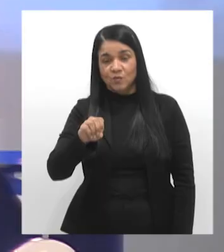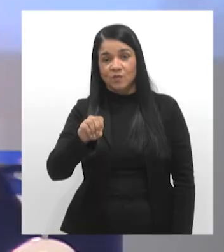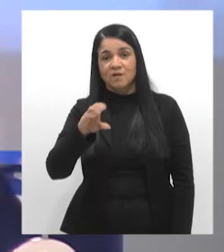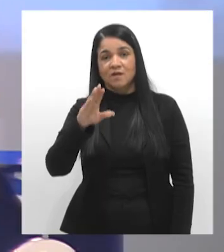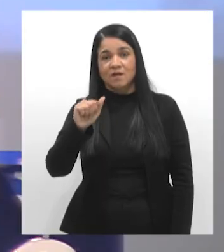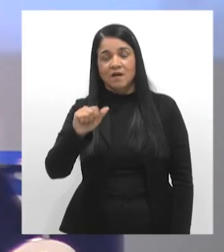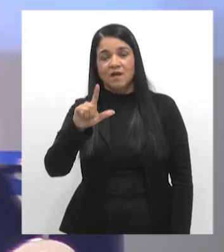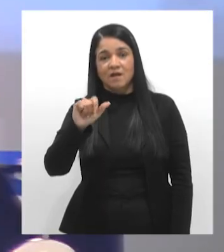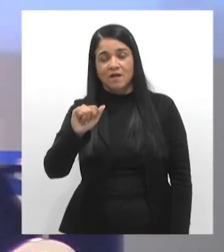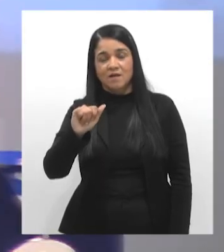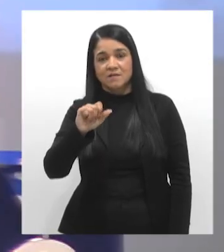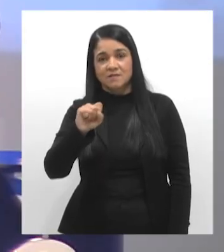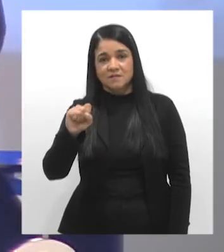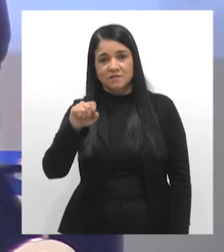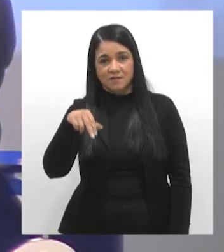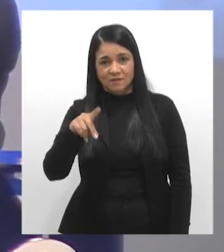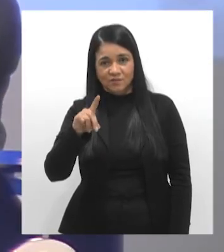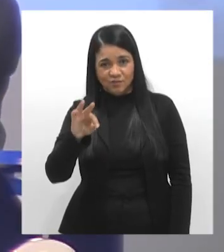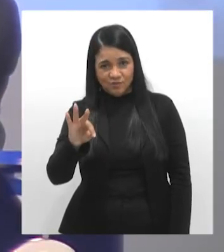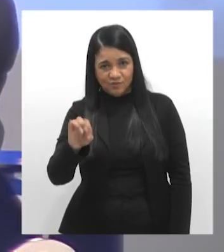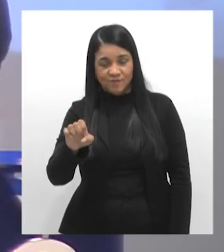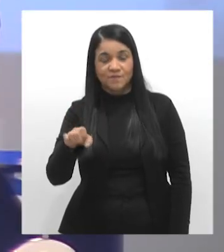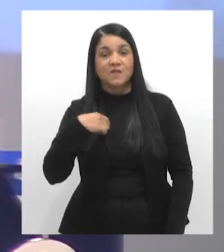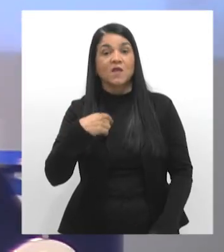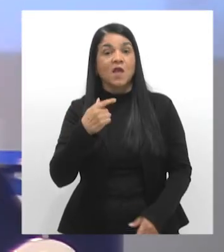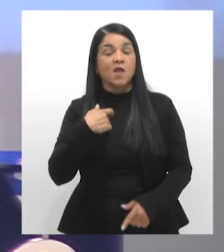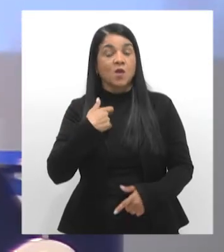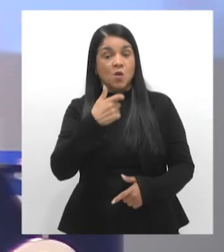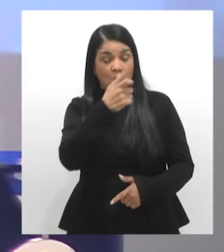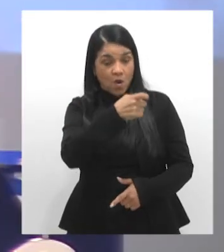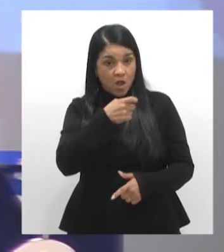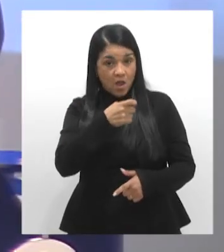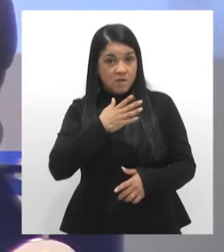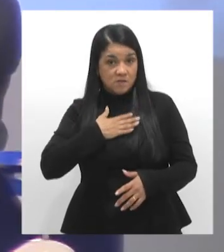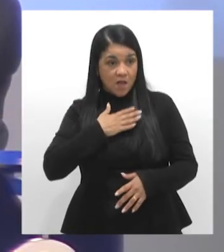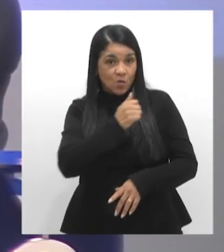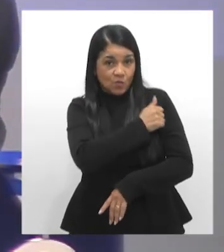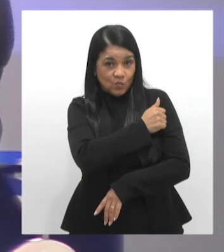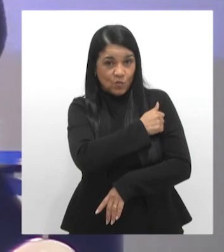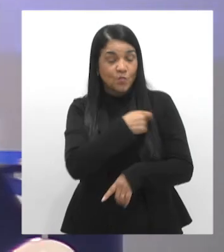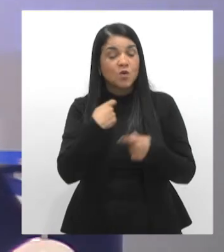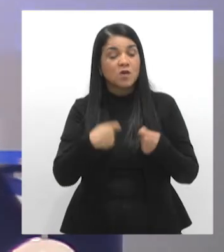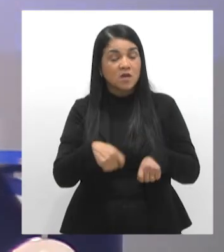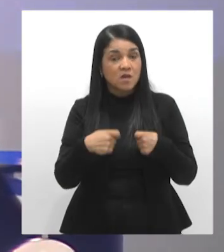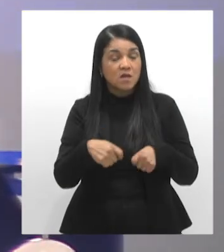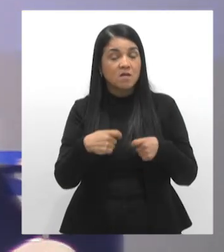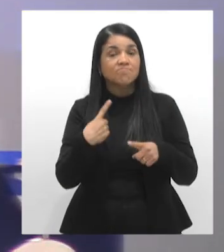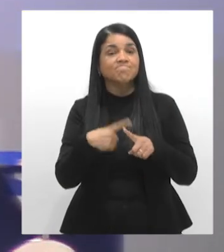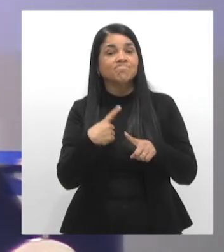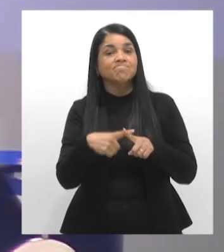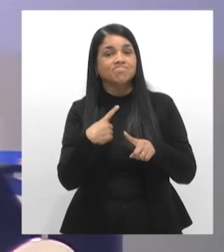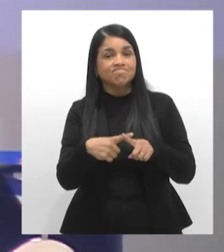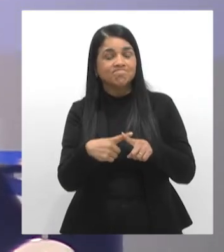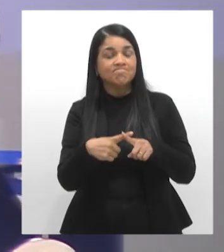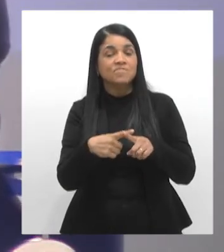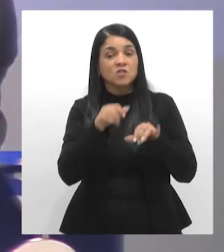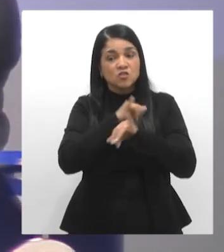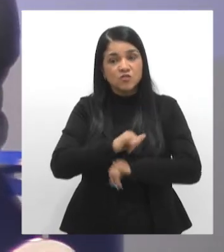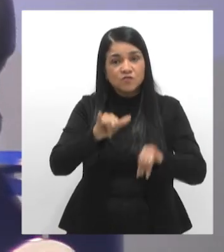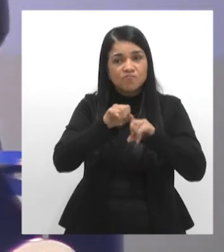E fui aluno por quê? Porque eu vi a necessidade de divulgar,